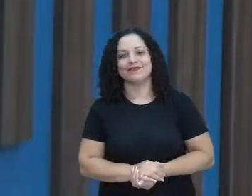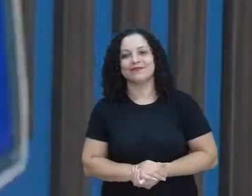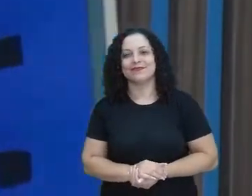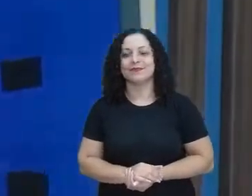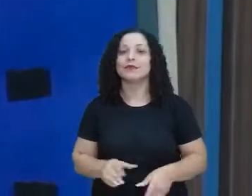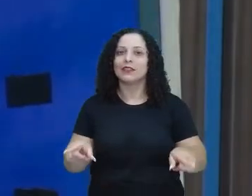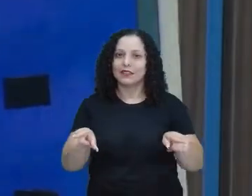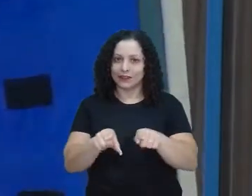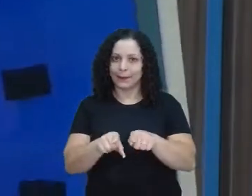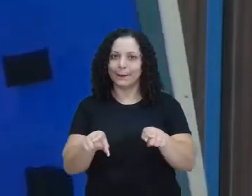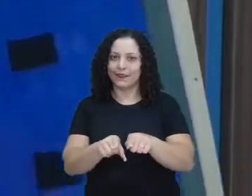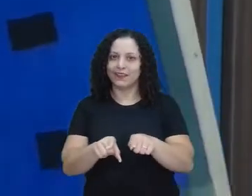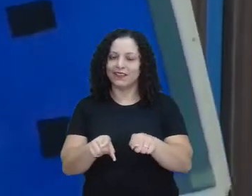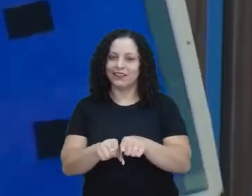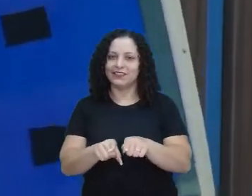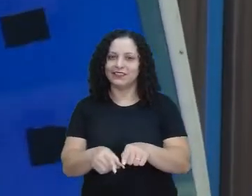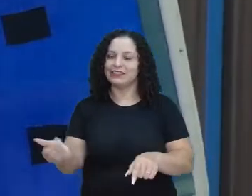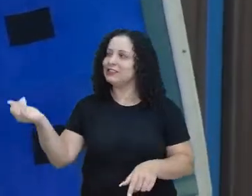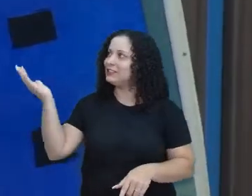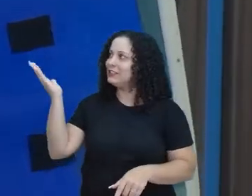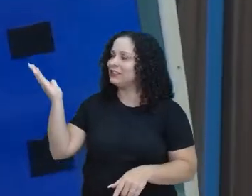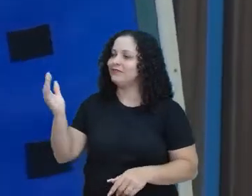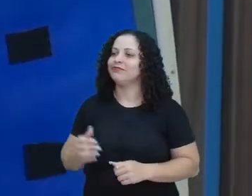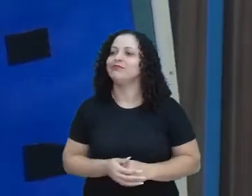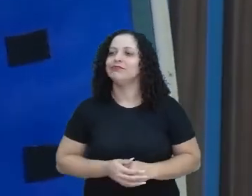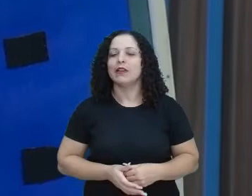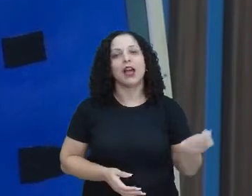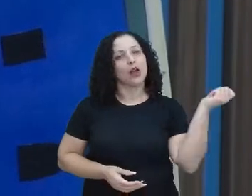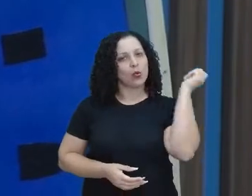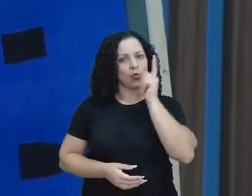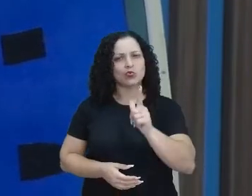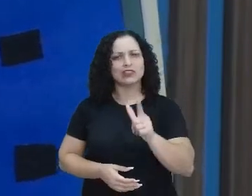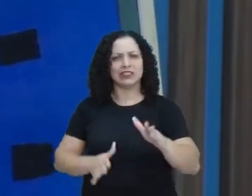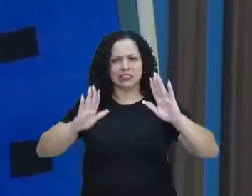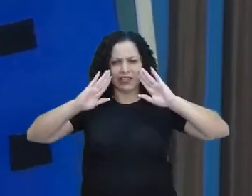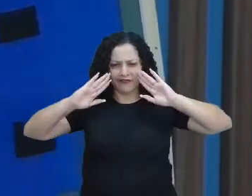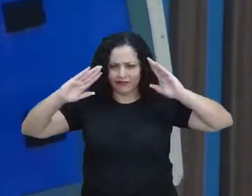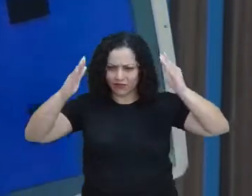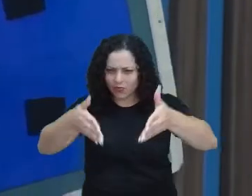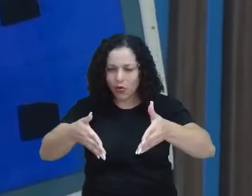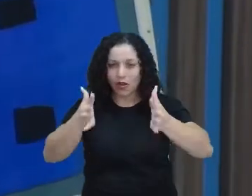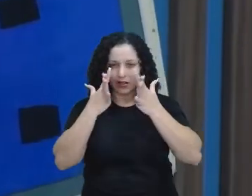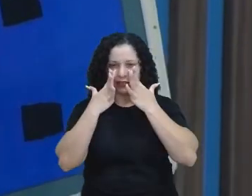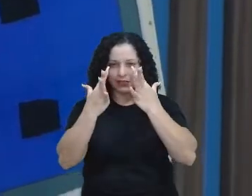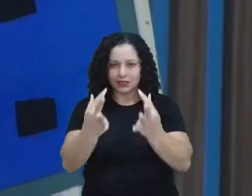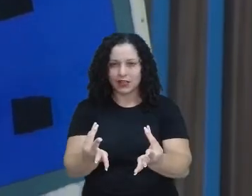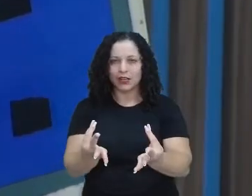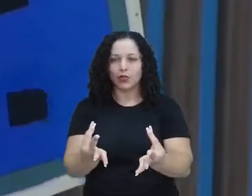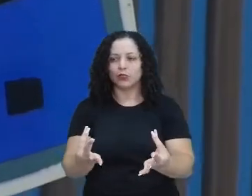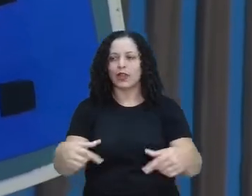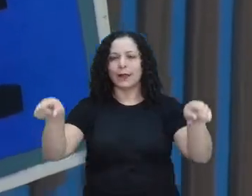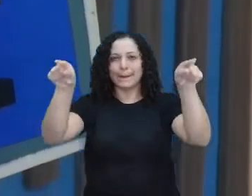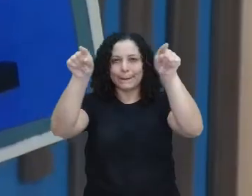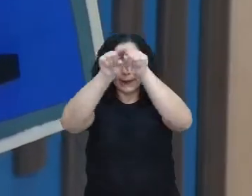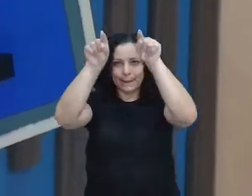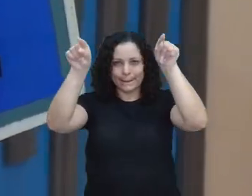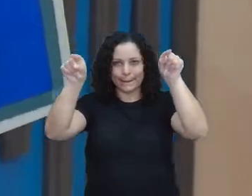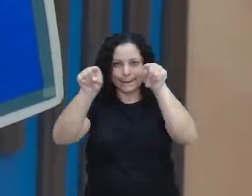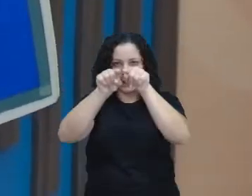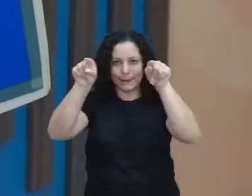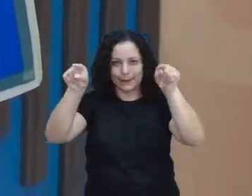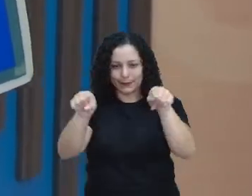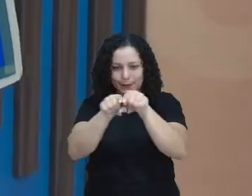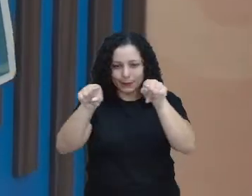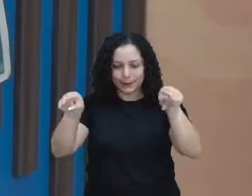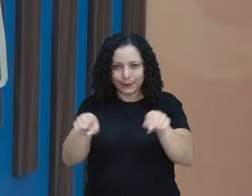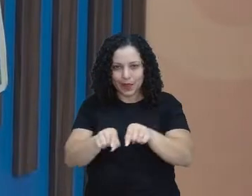Outro material, deixa eu virar, para que a gente trabalhe a atenção, pareamento, né? Atenção